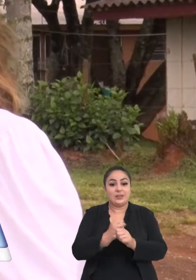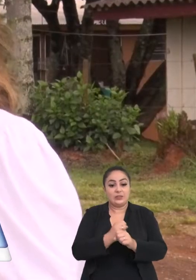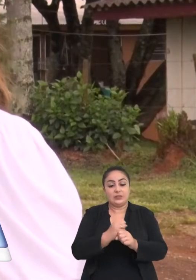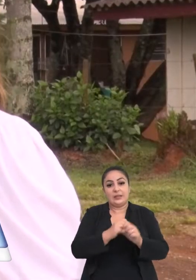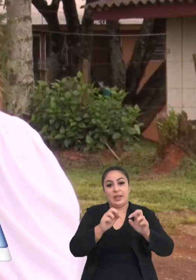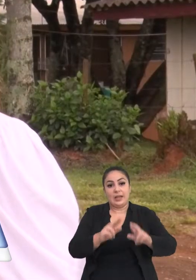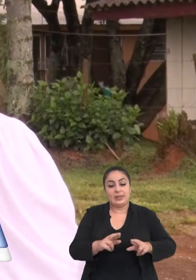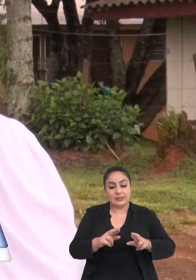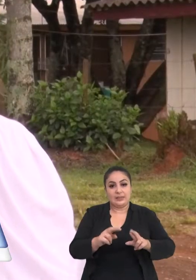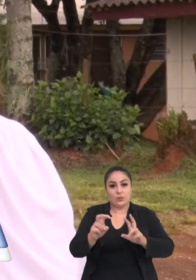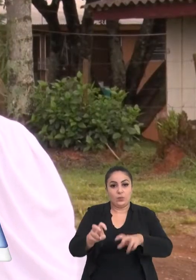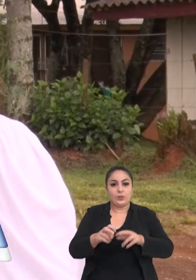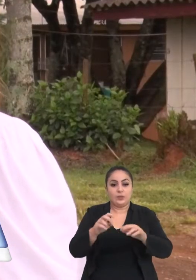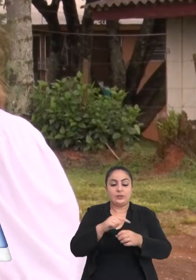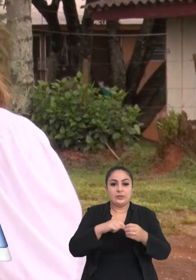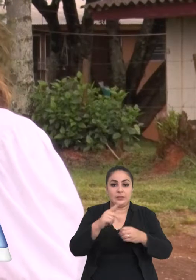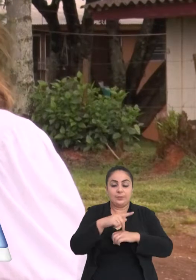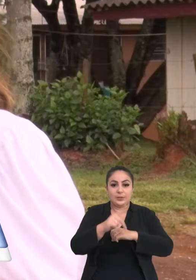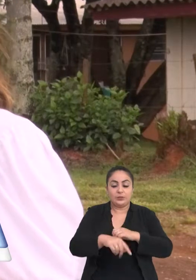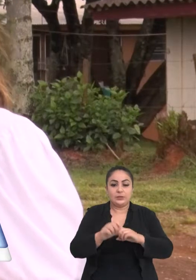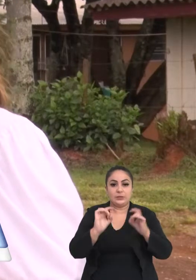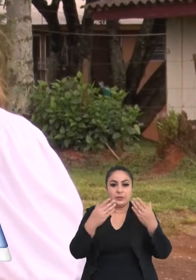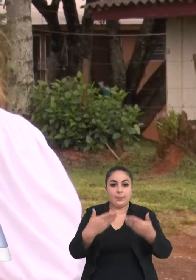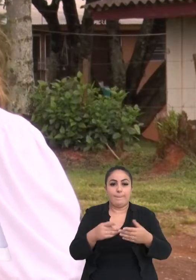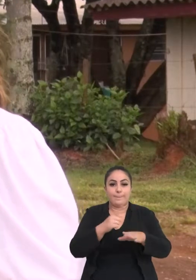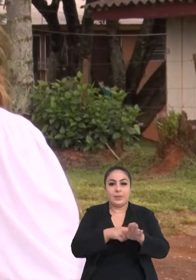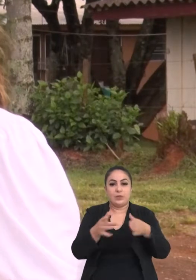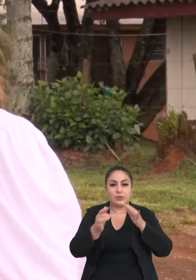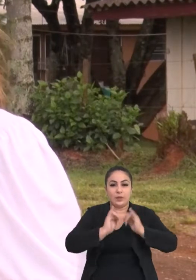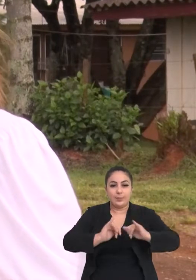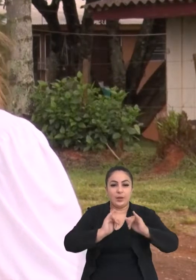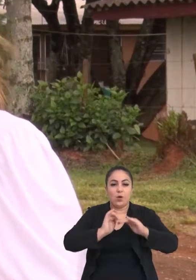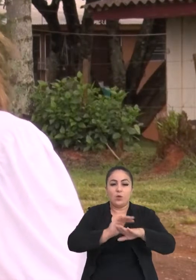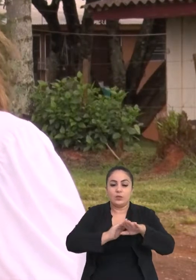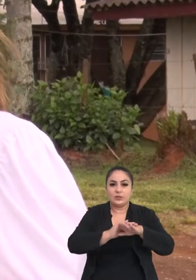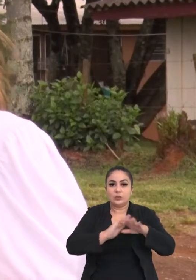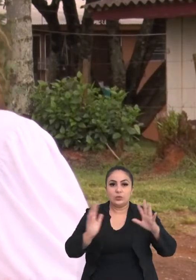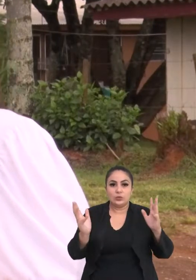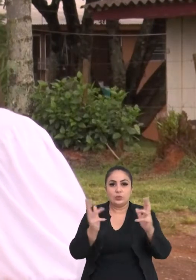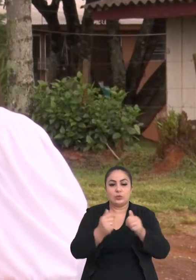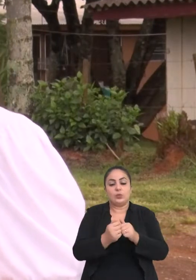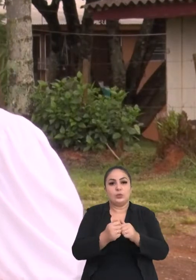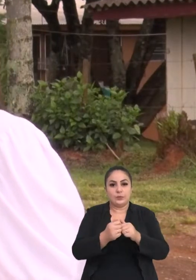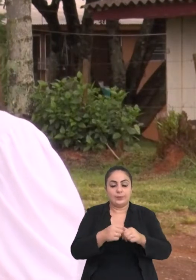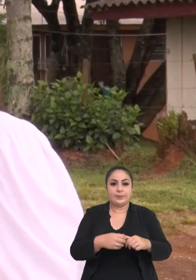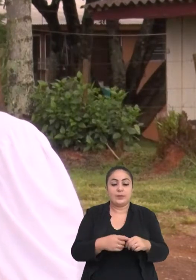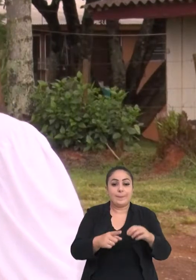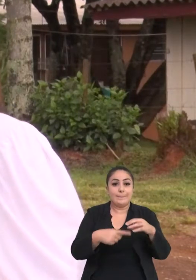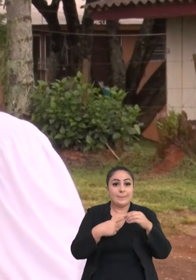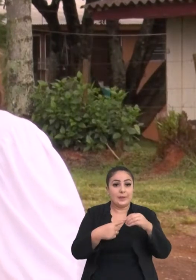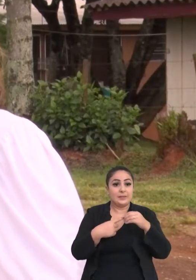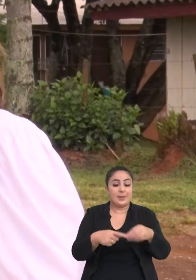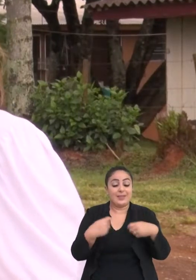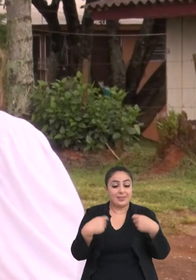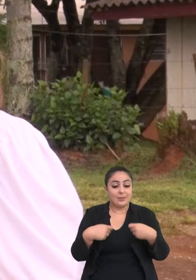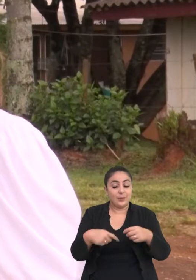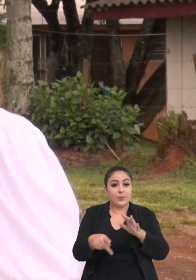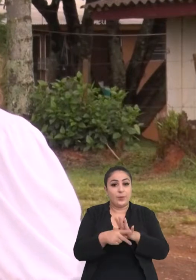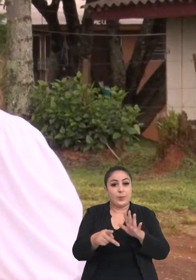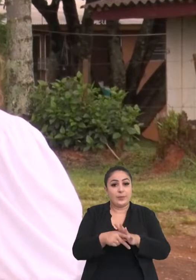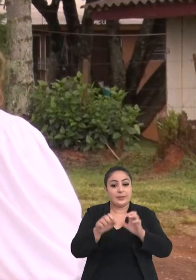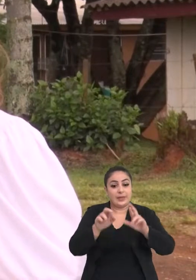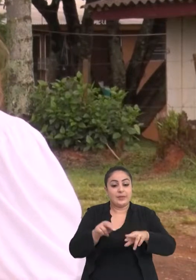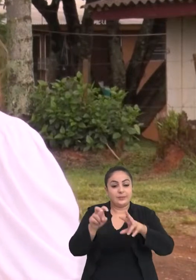aqui no meio rural da cidade de Passo Fundo. E especialmente no período de campanha, que eu conversei muito com os agricultores, a